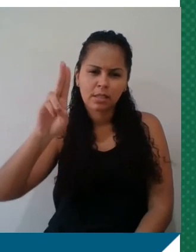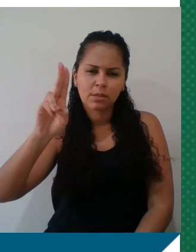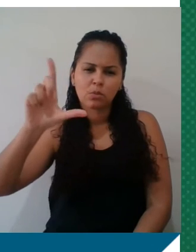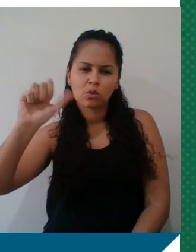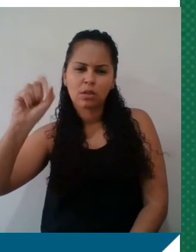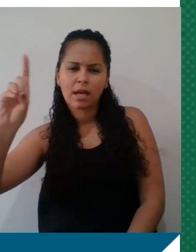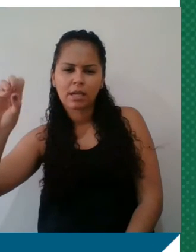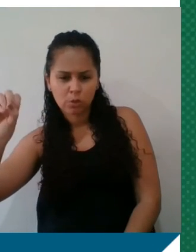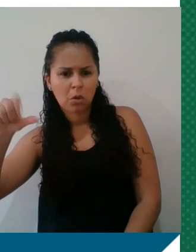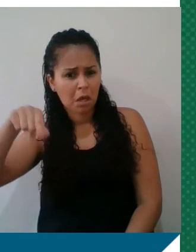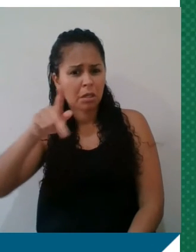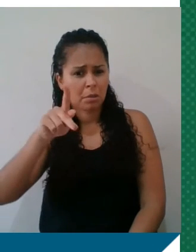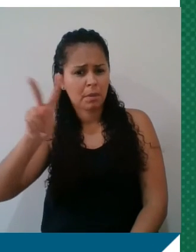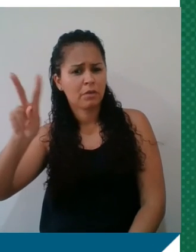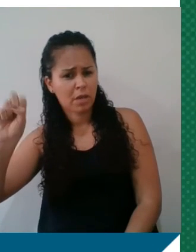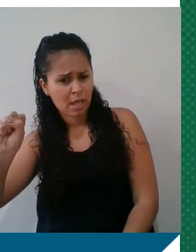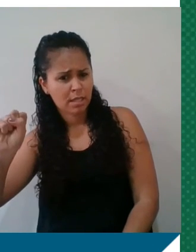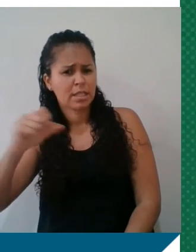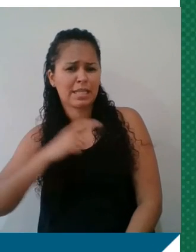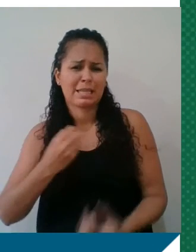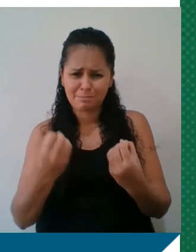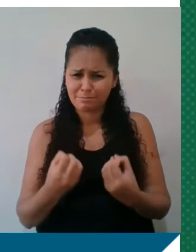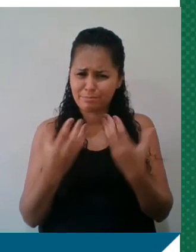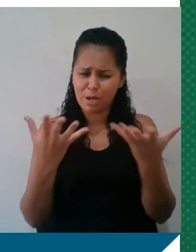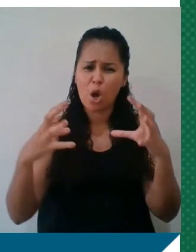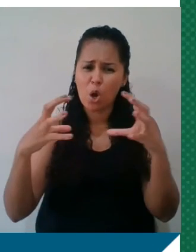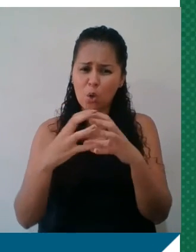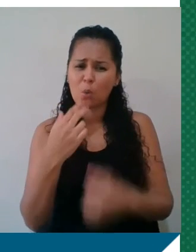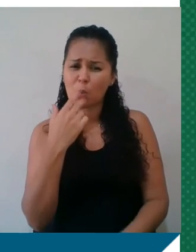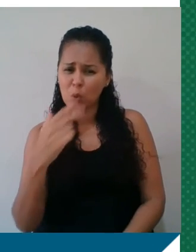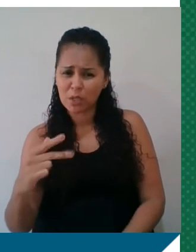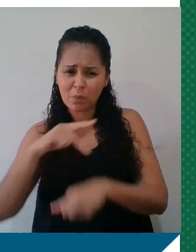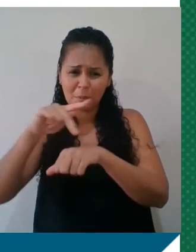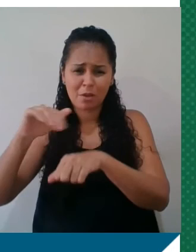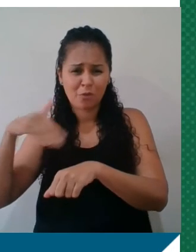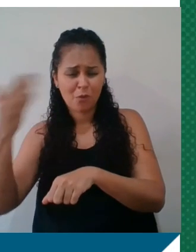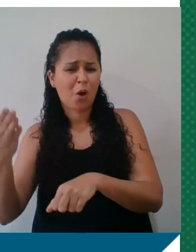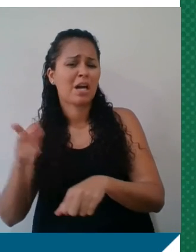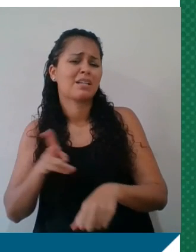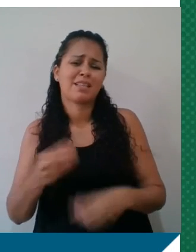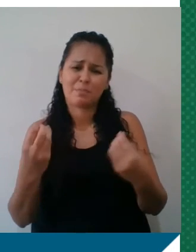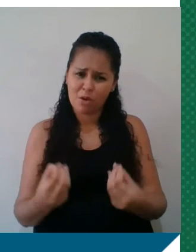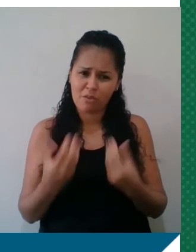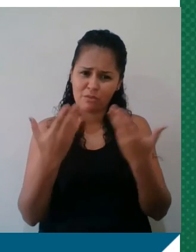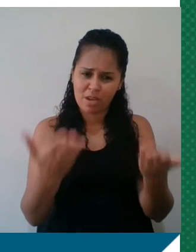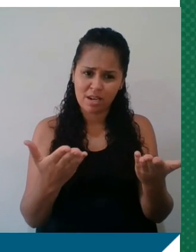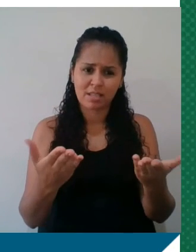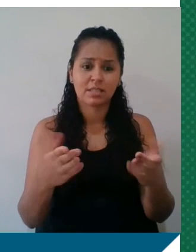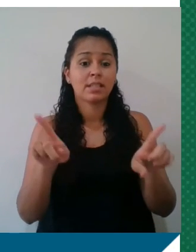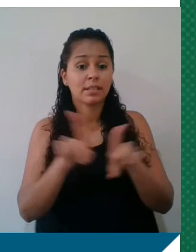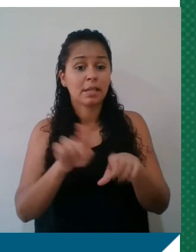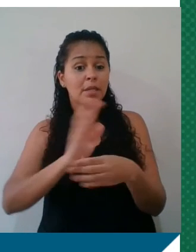gente oferece aqui no PVS. O pessoal de língua estrangeira, então, oferece simulado sempre para vocês. Reassista os